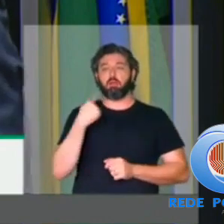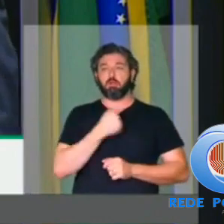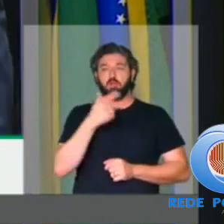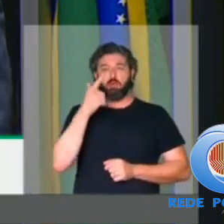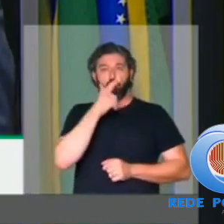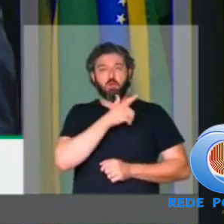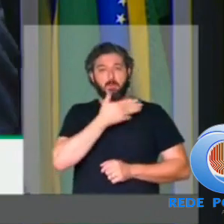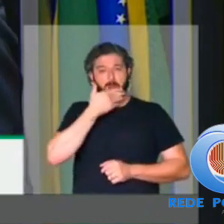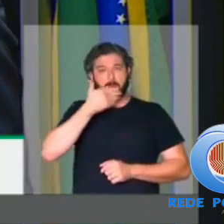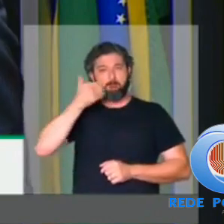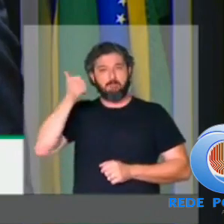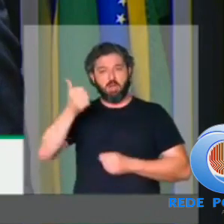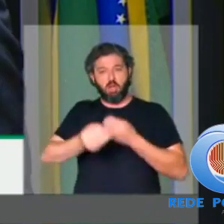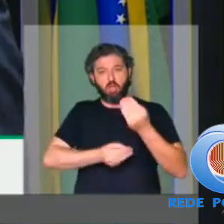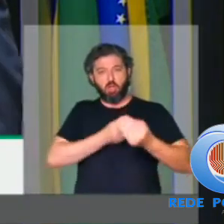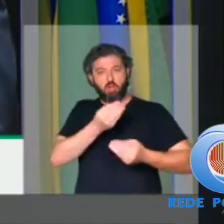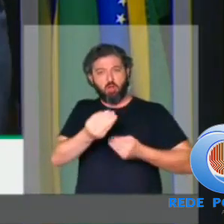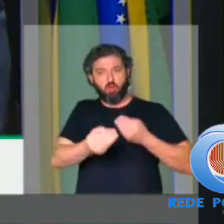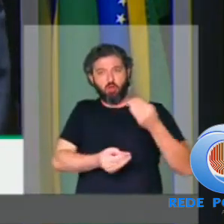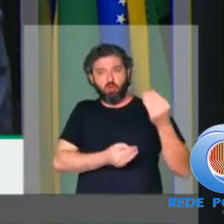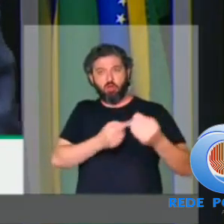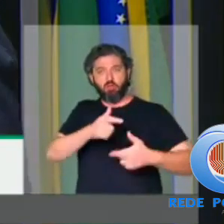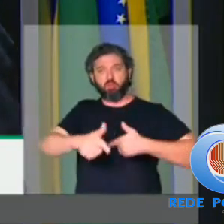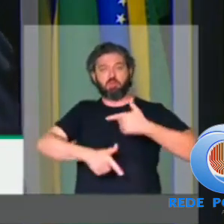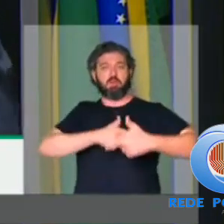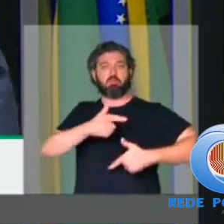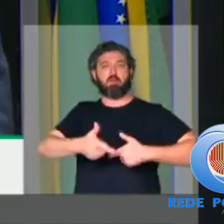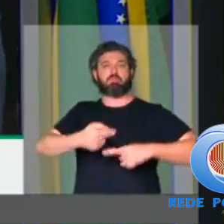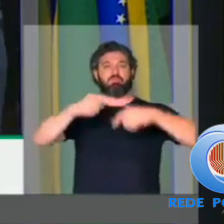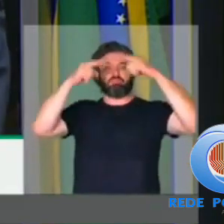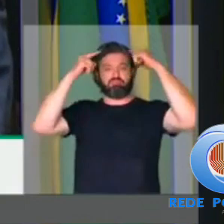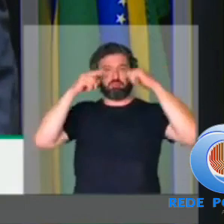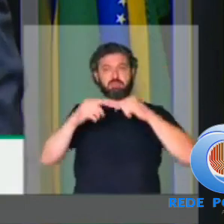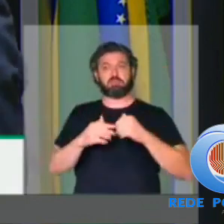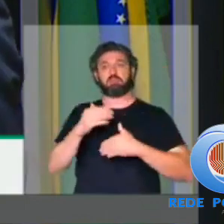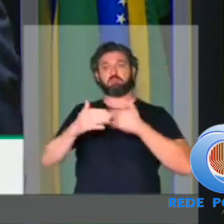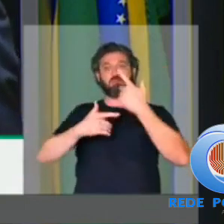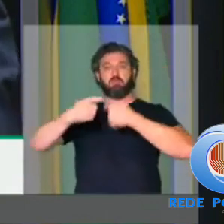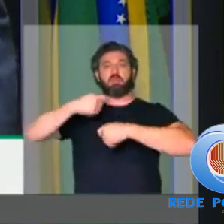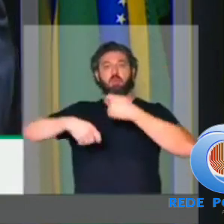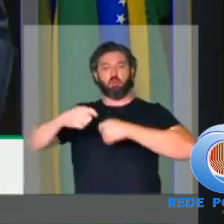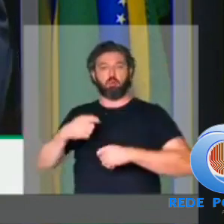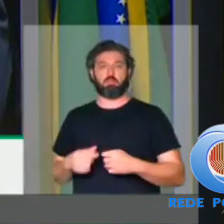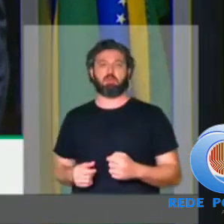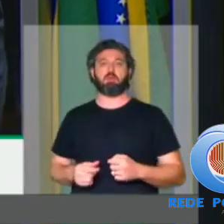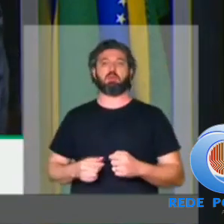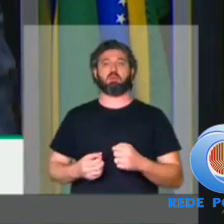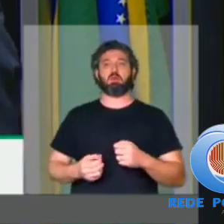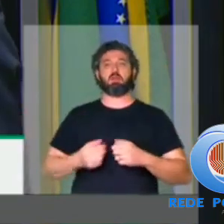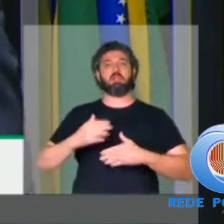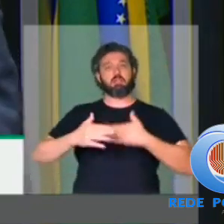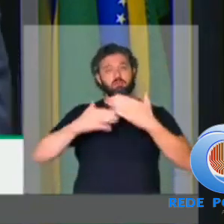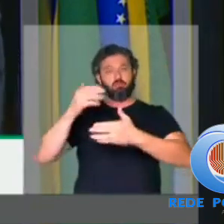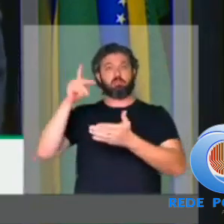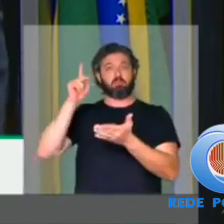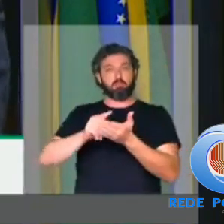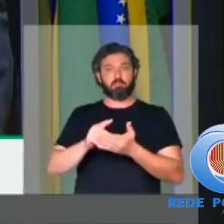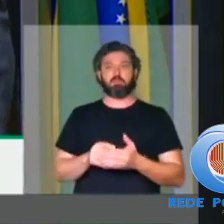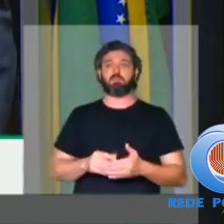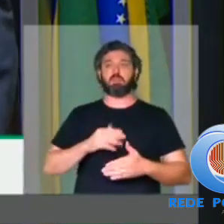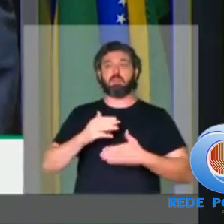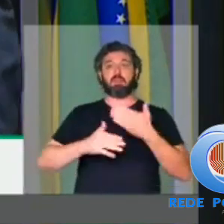nós tenhamos melhores condições de trabalho, de crescimento econômico, de progresso,